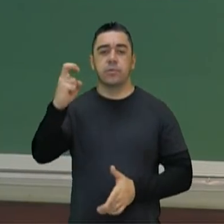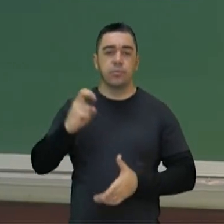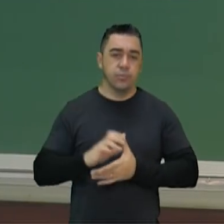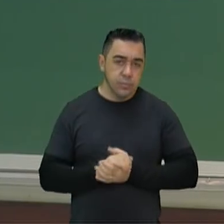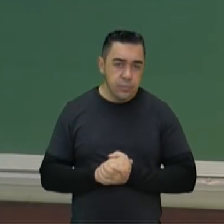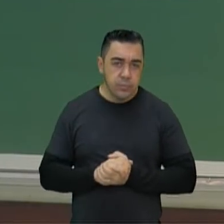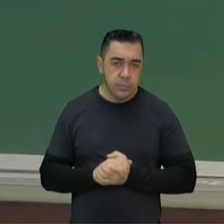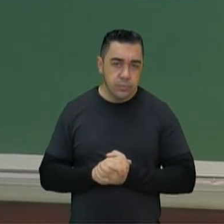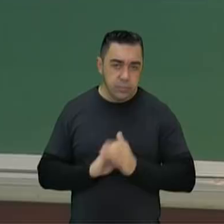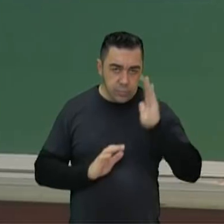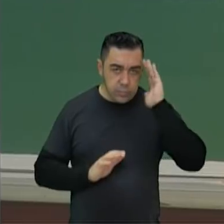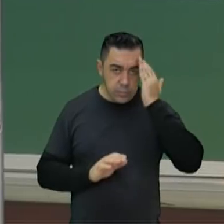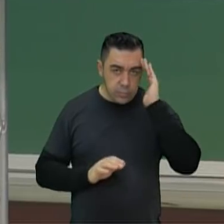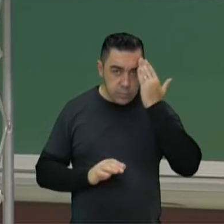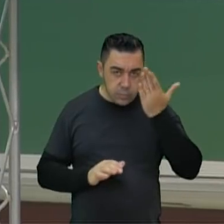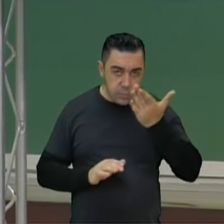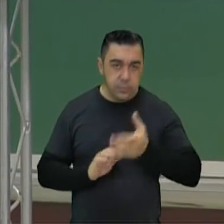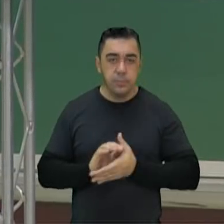5.